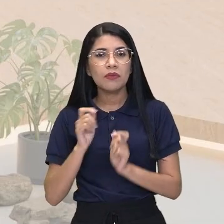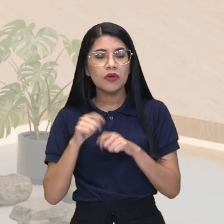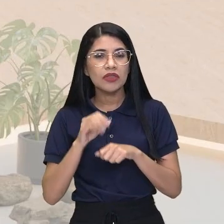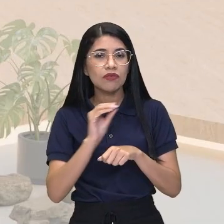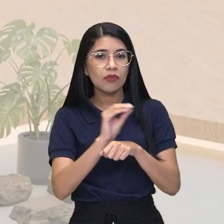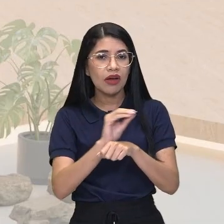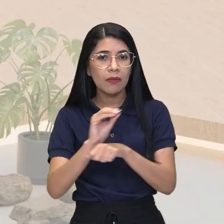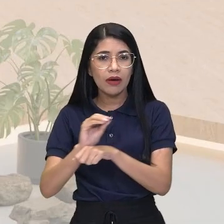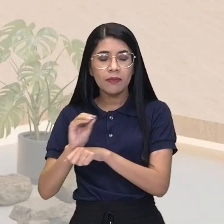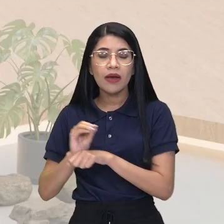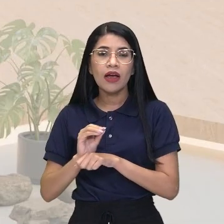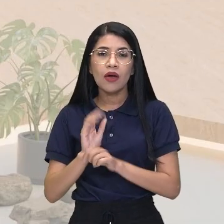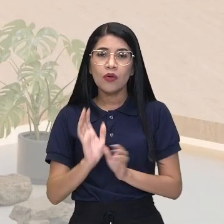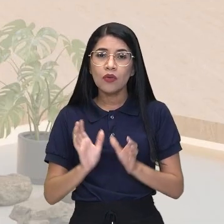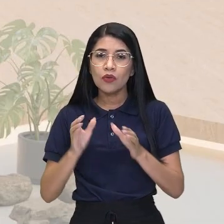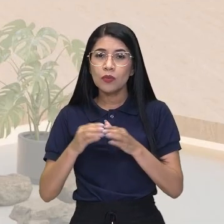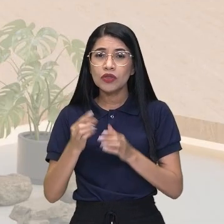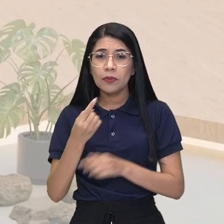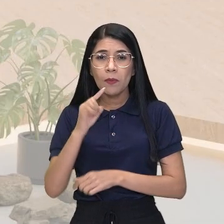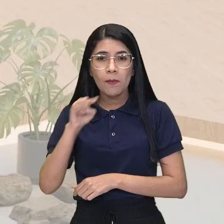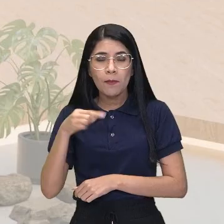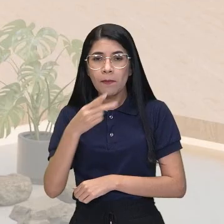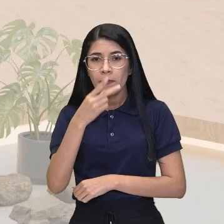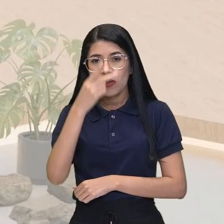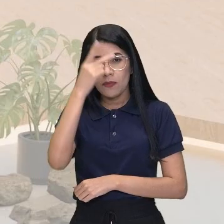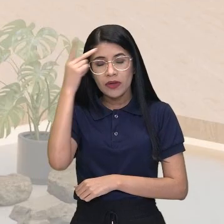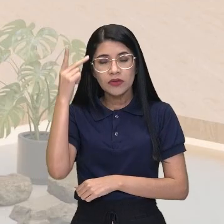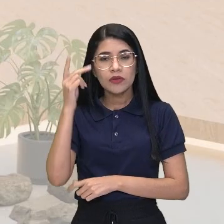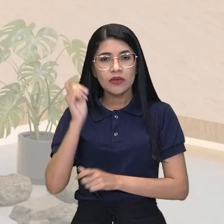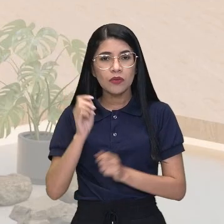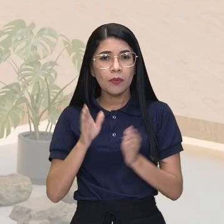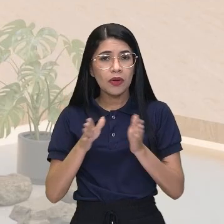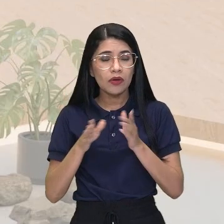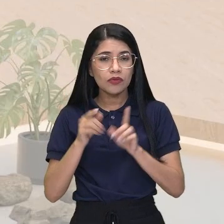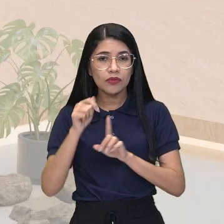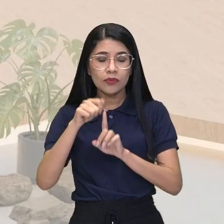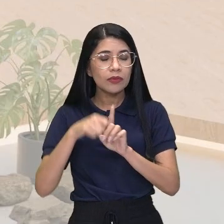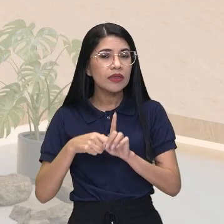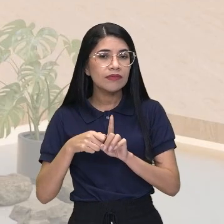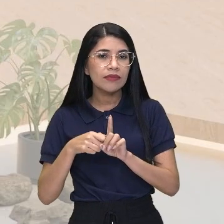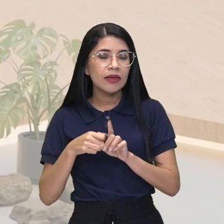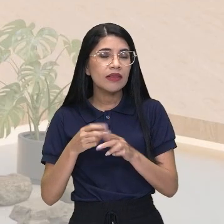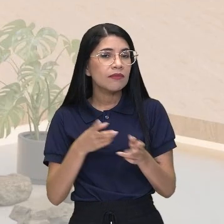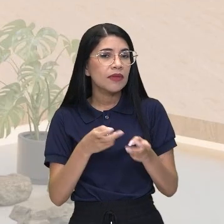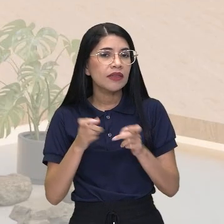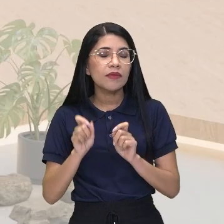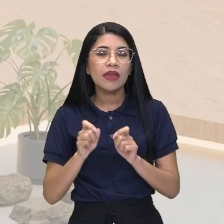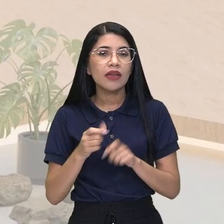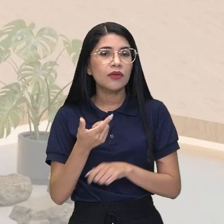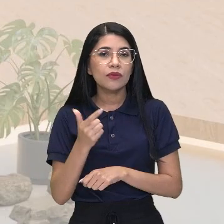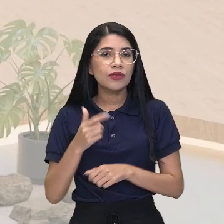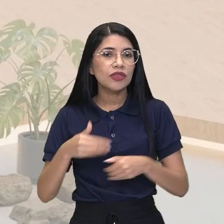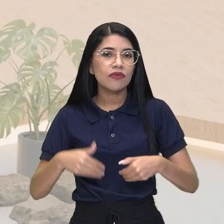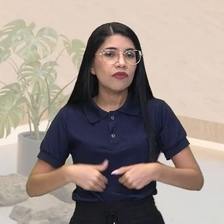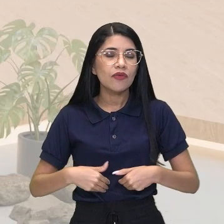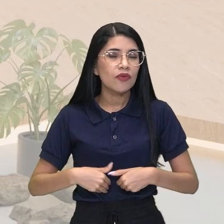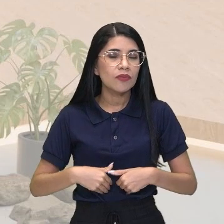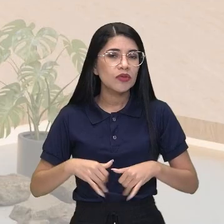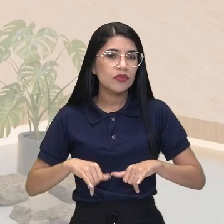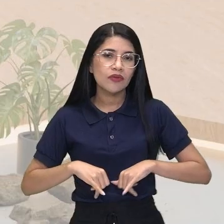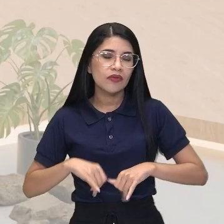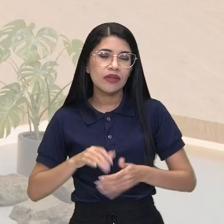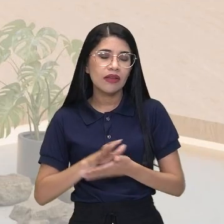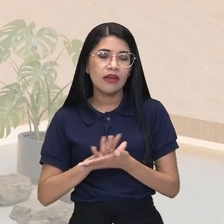exército de 1000 homens durante aí um mês. Então, veja lá, então era um povo que não passava fome, né? Então essa questão que precisa